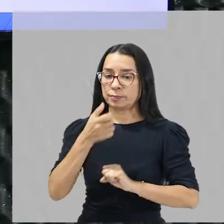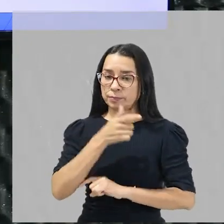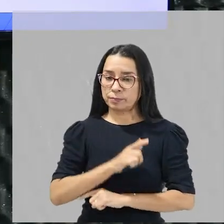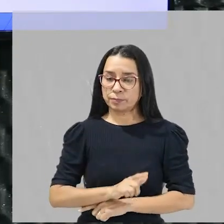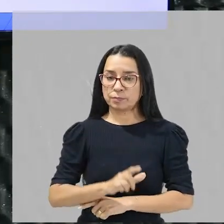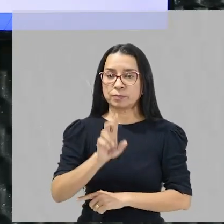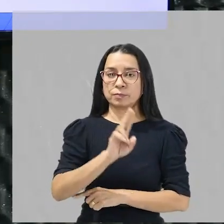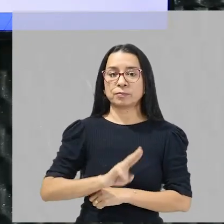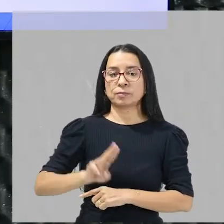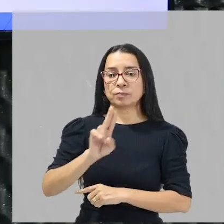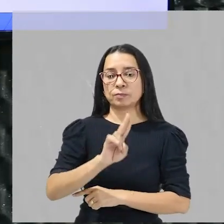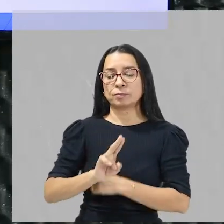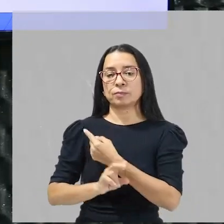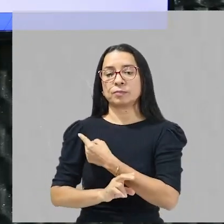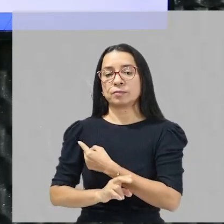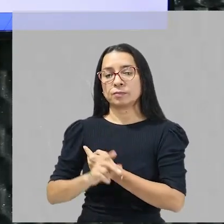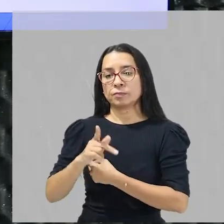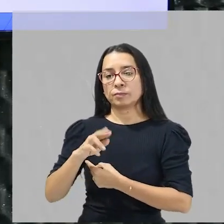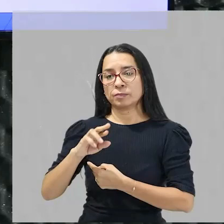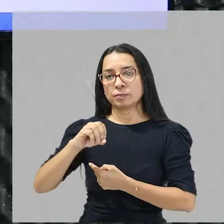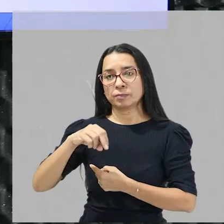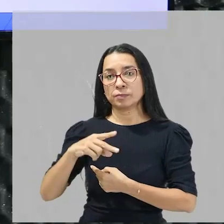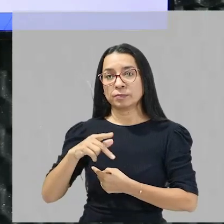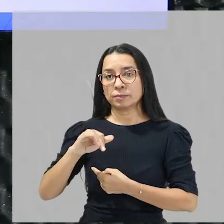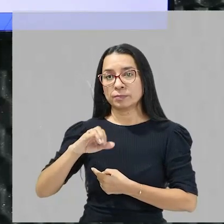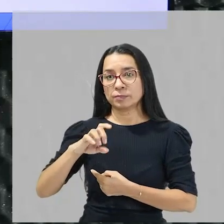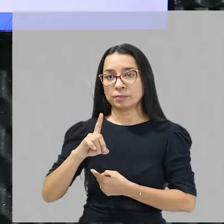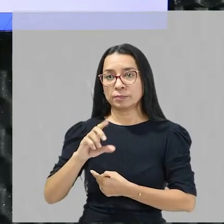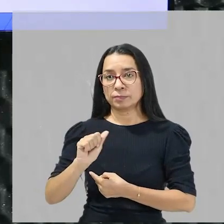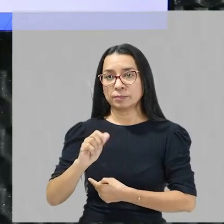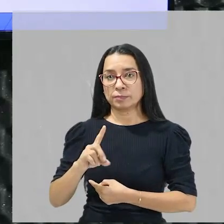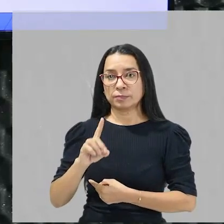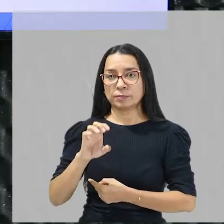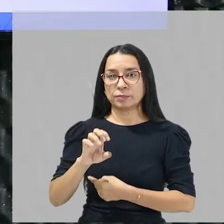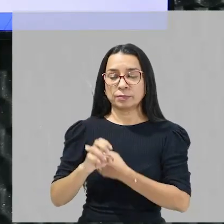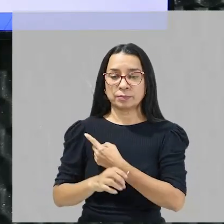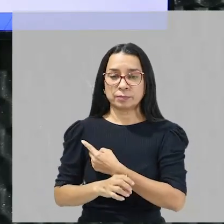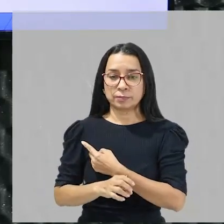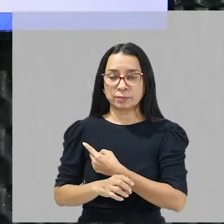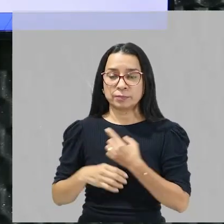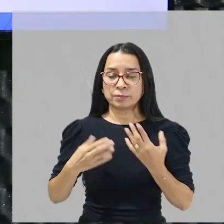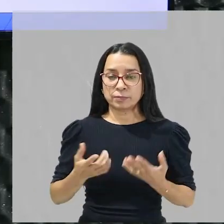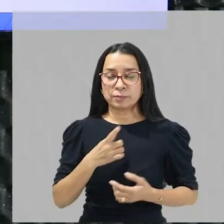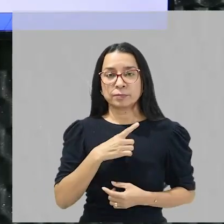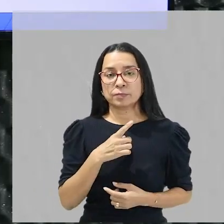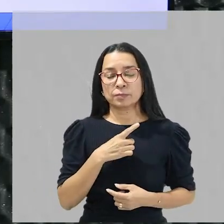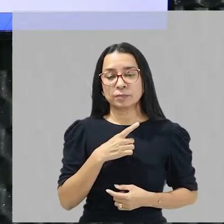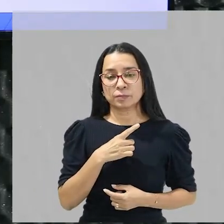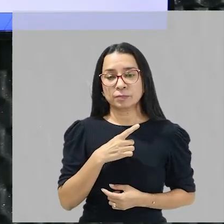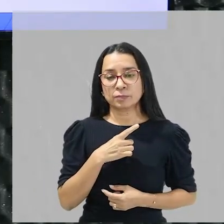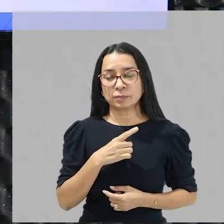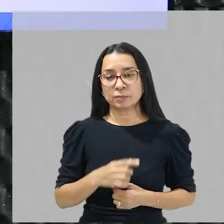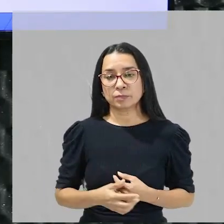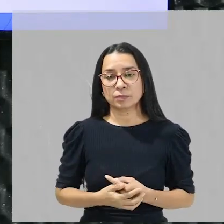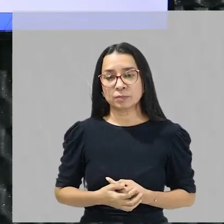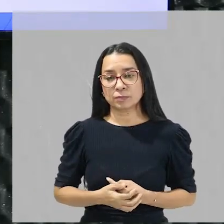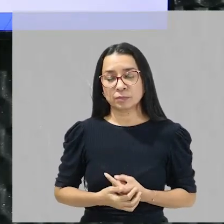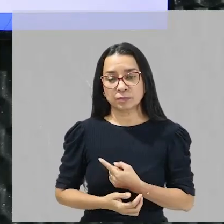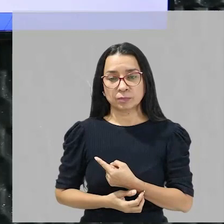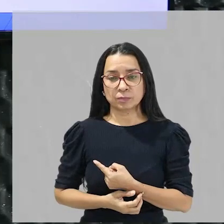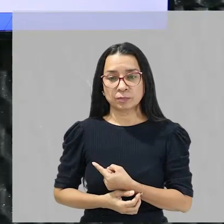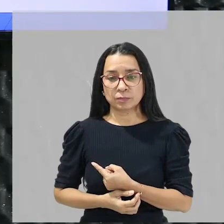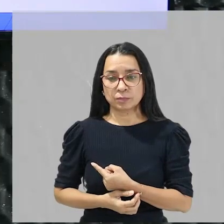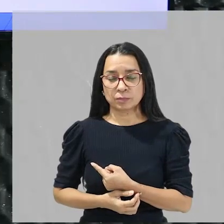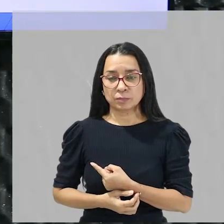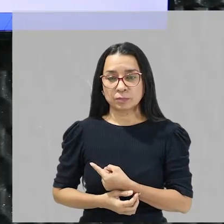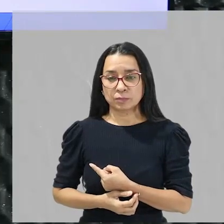aplicar uma propriedade, justamente por conta desse expoente, tá? Então, quando eu tenho o expoente dentro